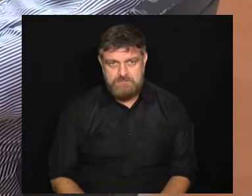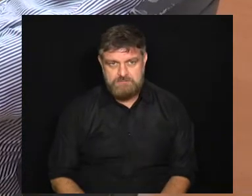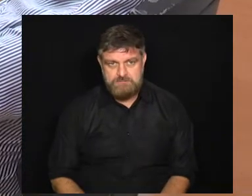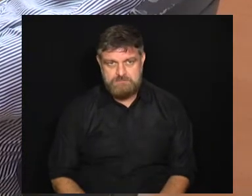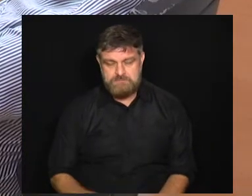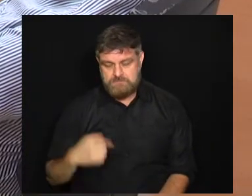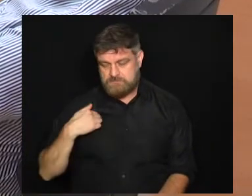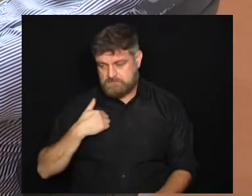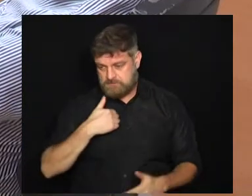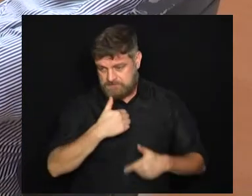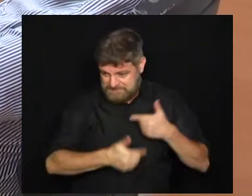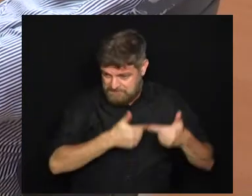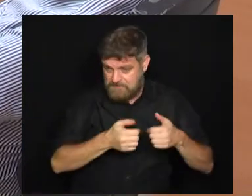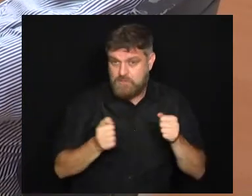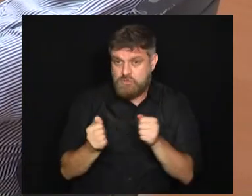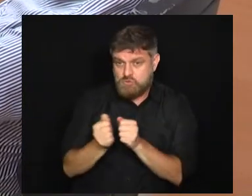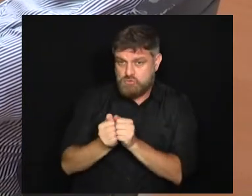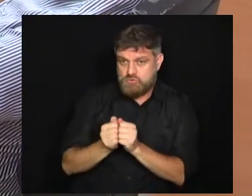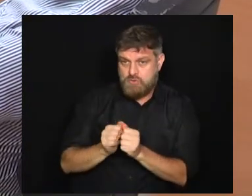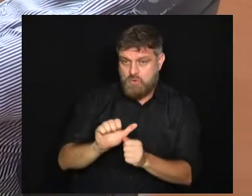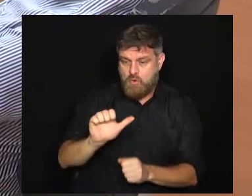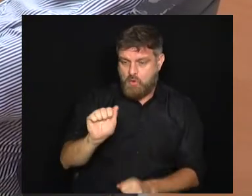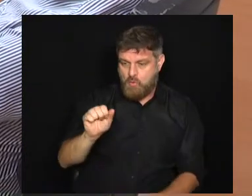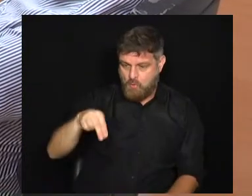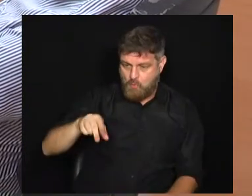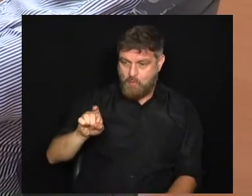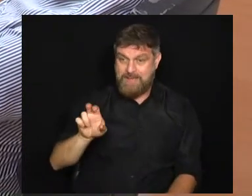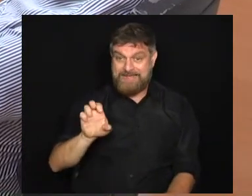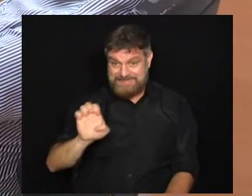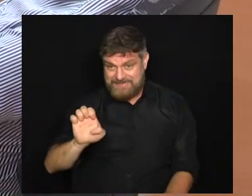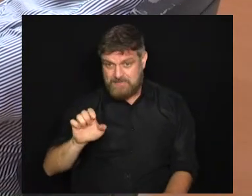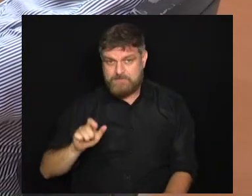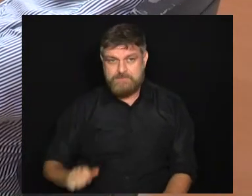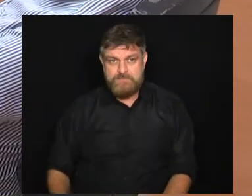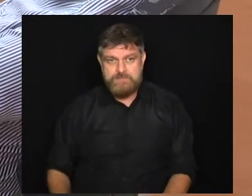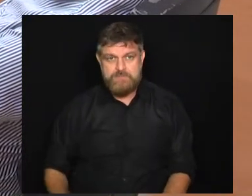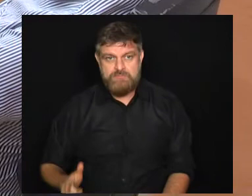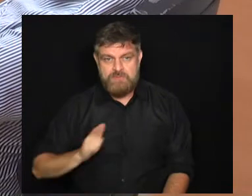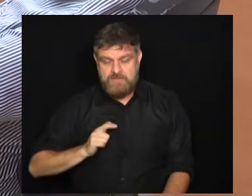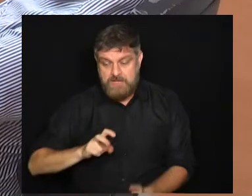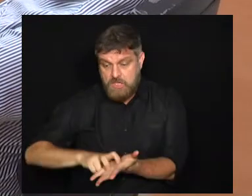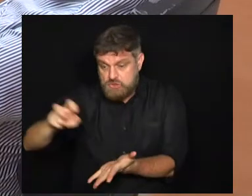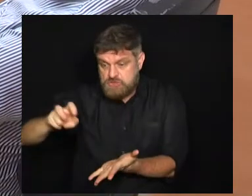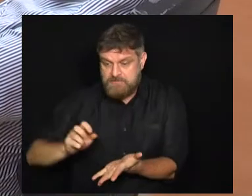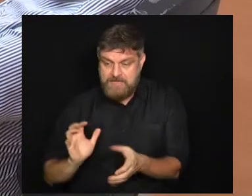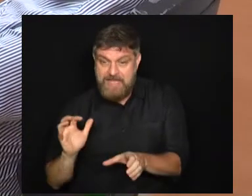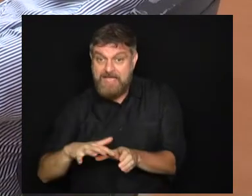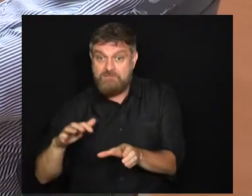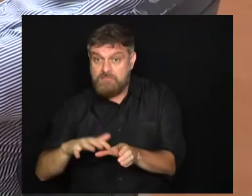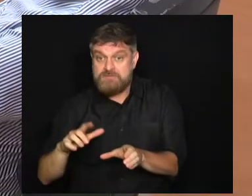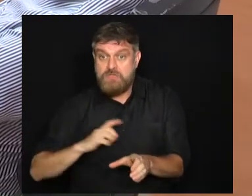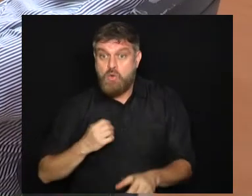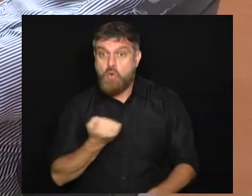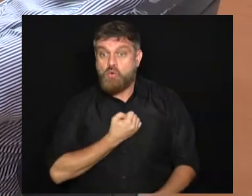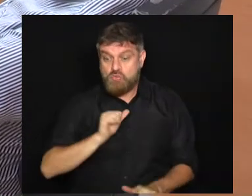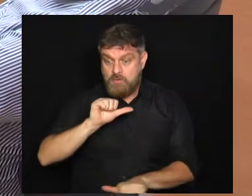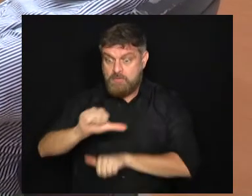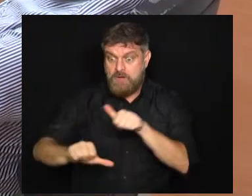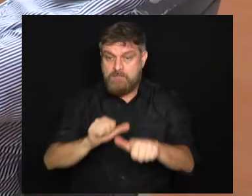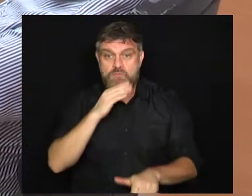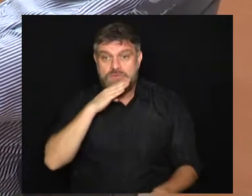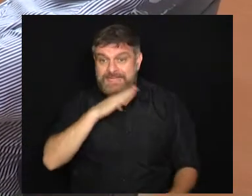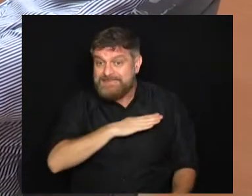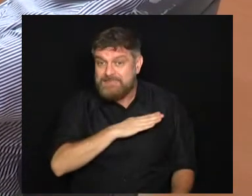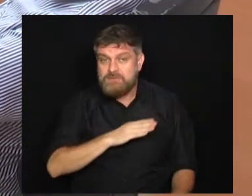tem trabalhado, o André até sempre refala, esses dados de manhã é uma informação, à tarde a gente já tem outra, então a gente não tem